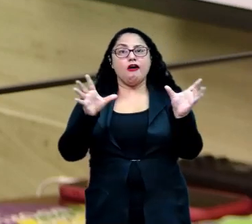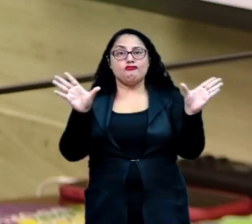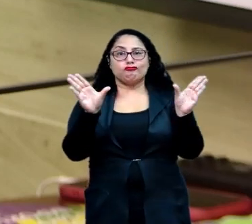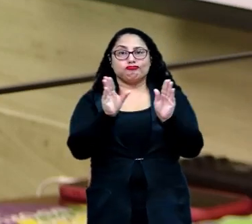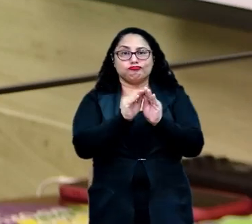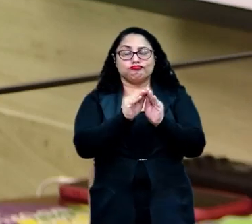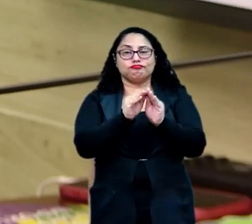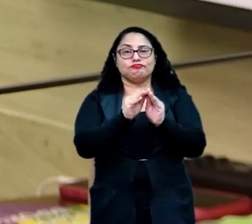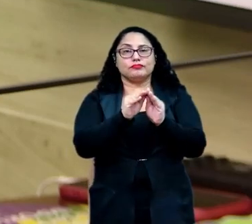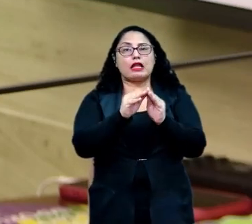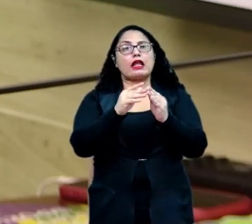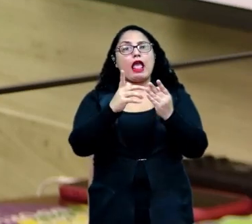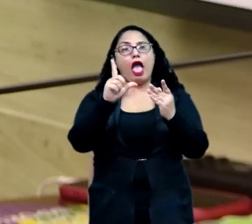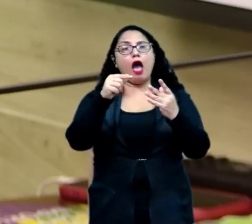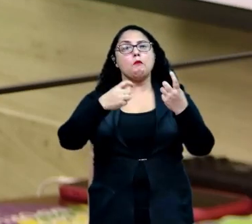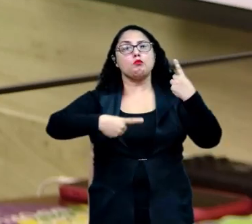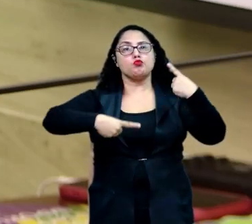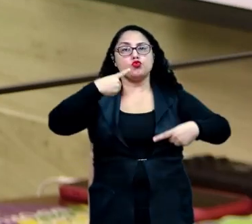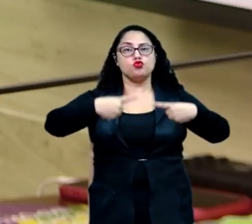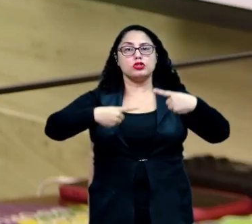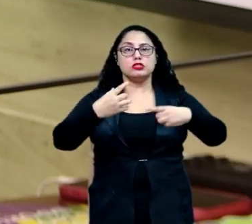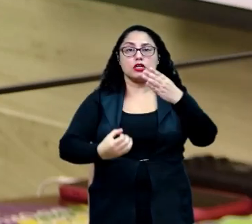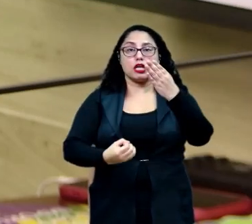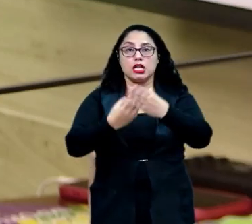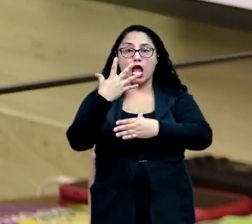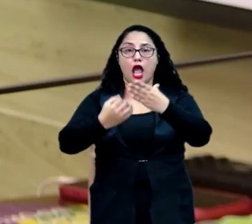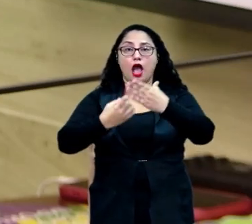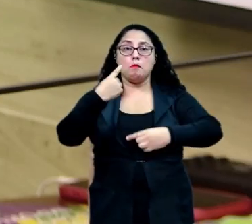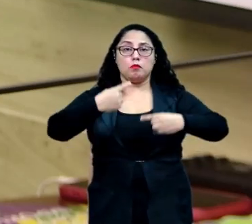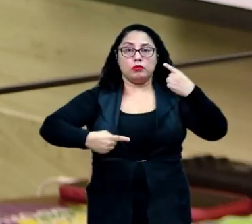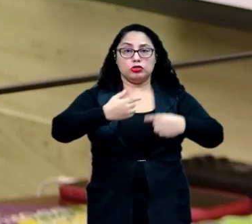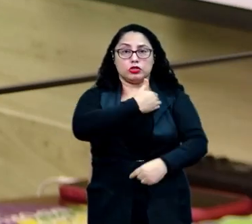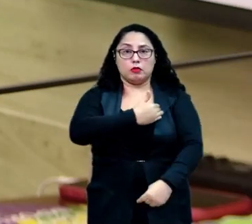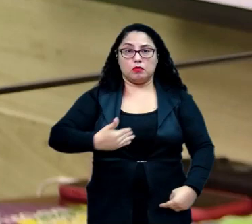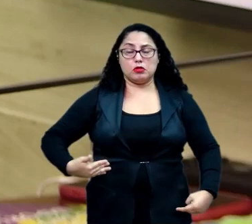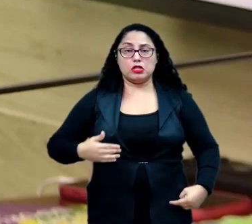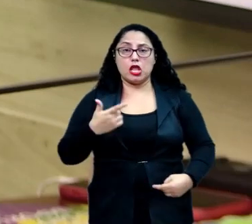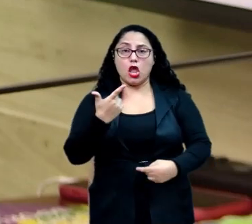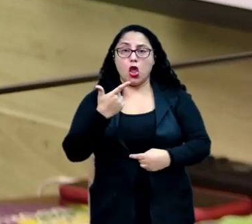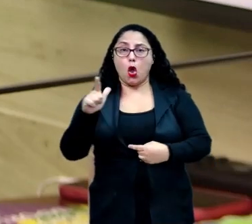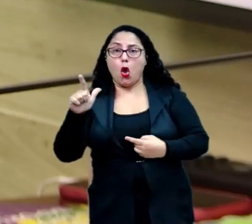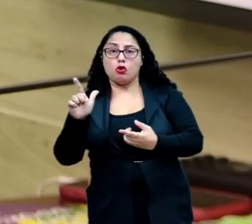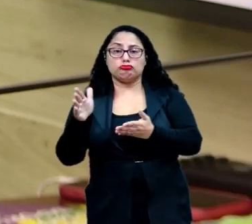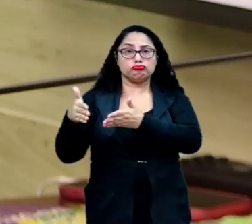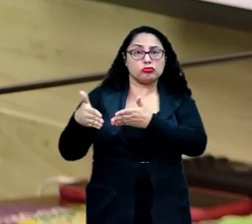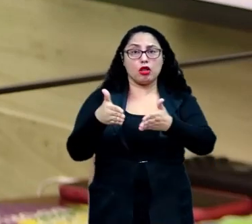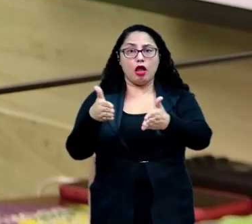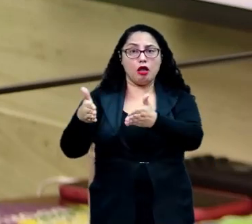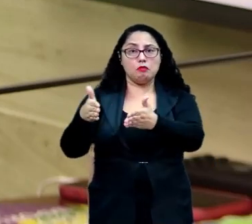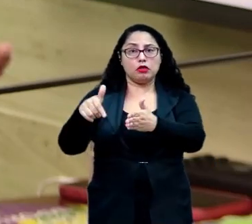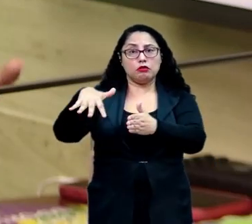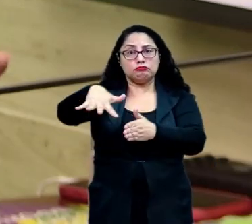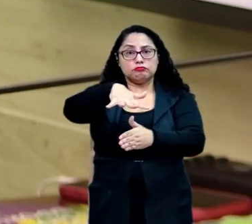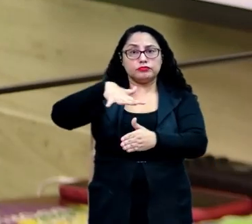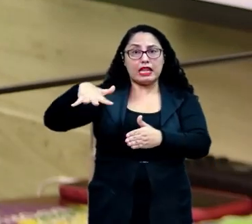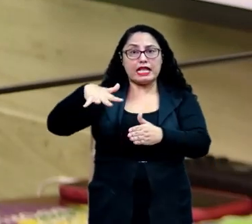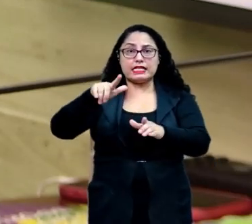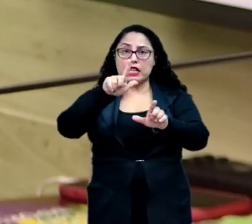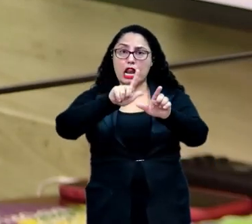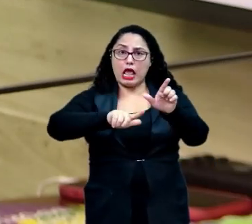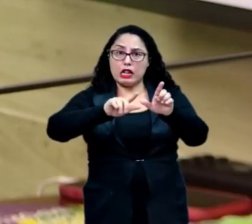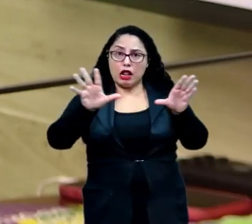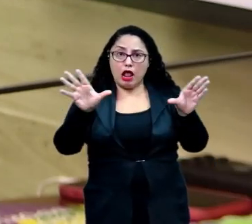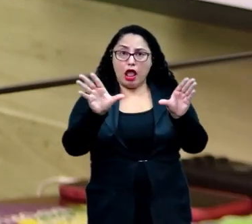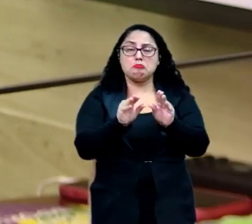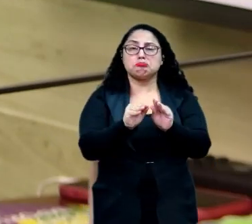função política, de construção de políticas públicas. Tem alguns segmentos dessas siglas que